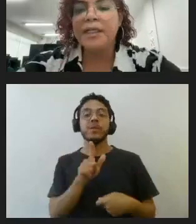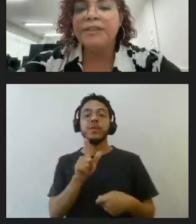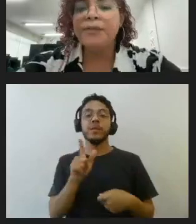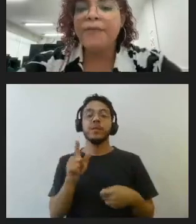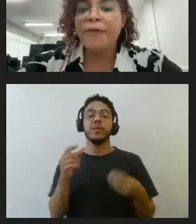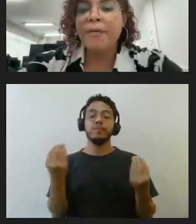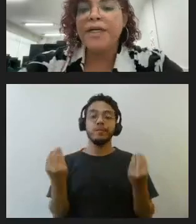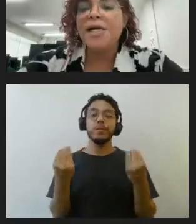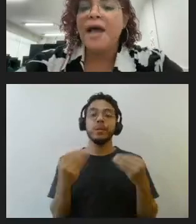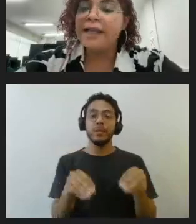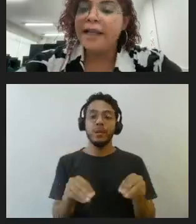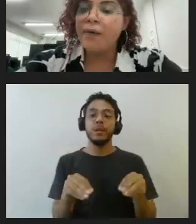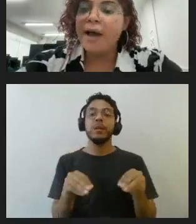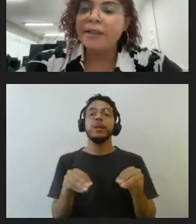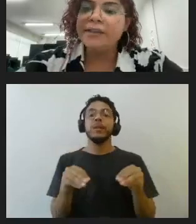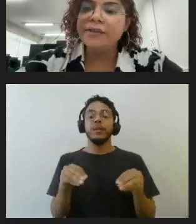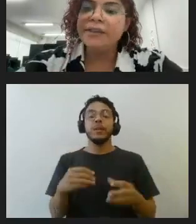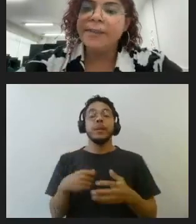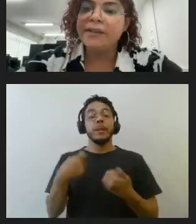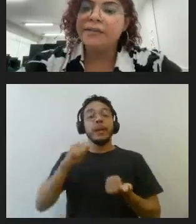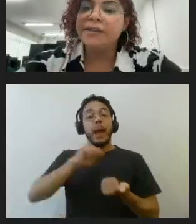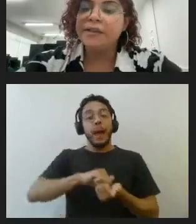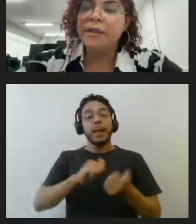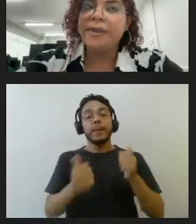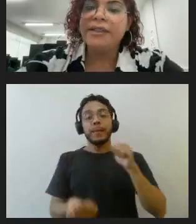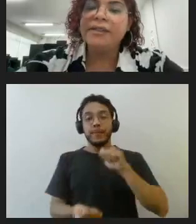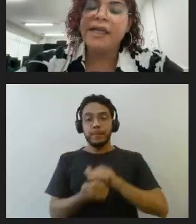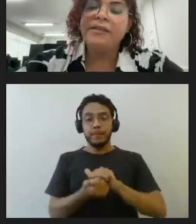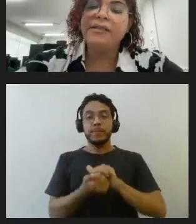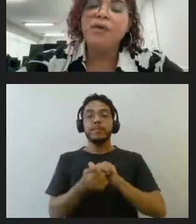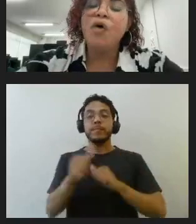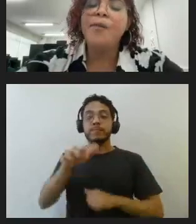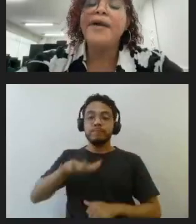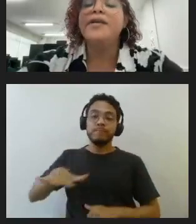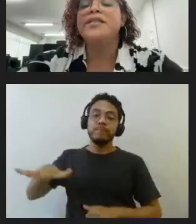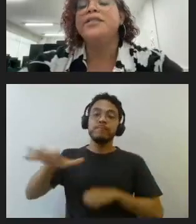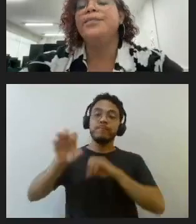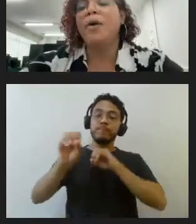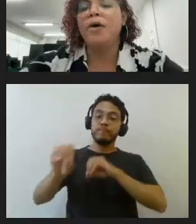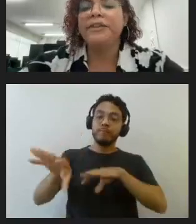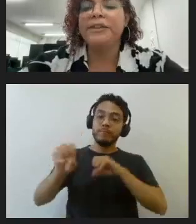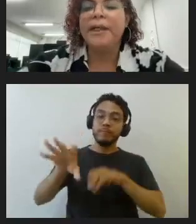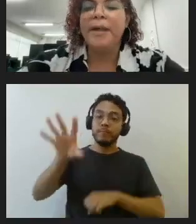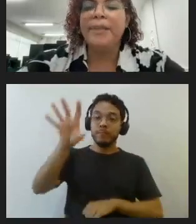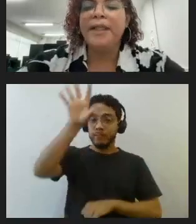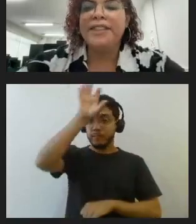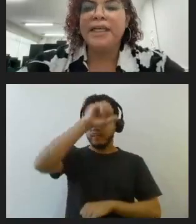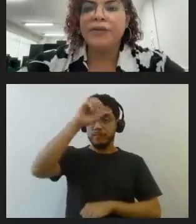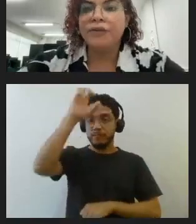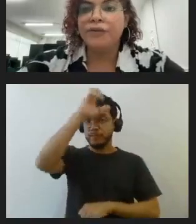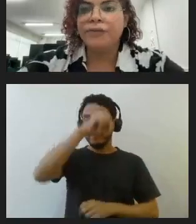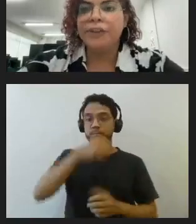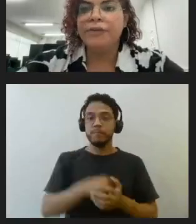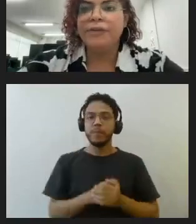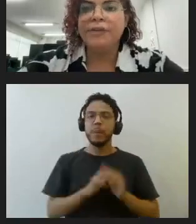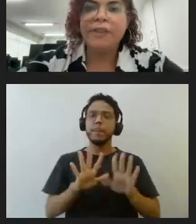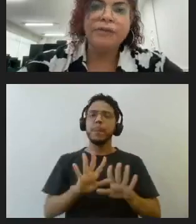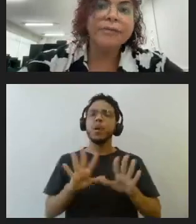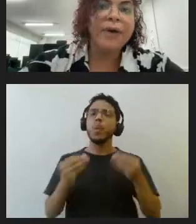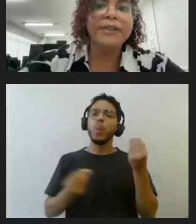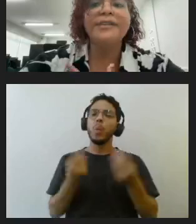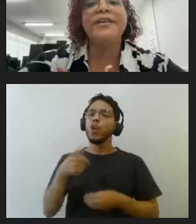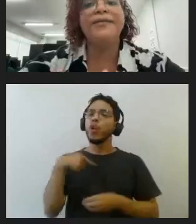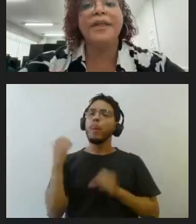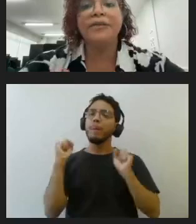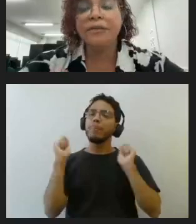implementado de uma forma adequada nos espaços de ensino-aprendizagem. Então, como é que a gente pode planejar nossos vídeos?